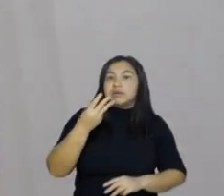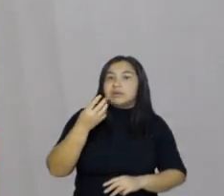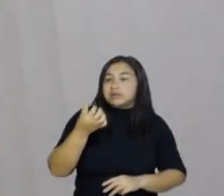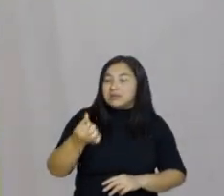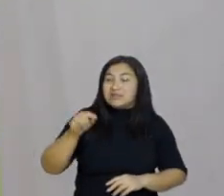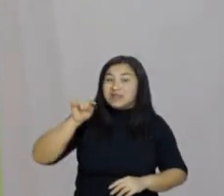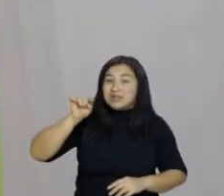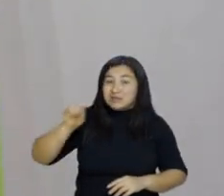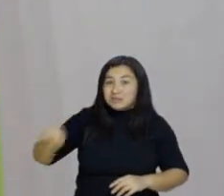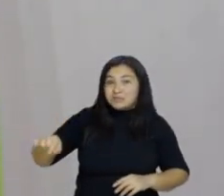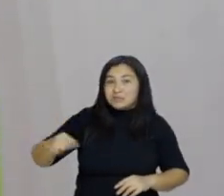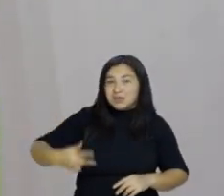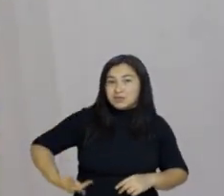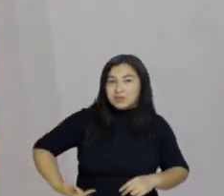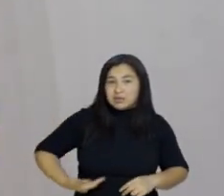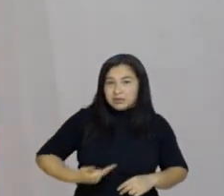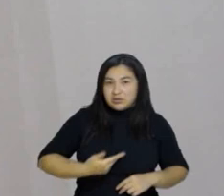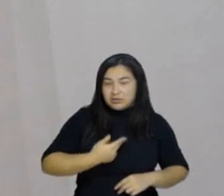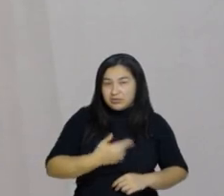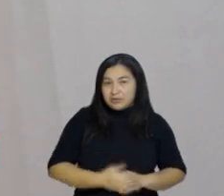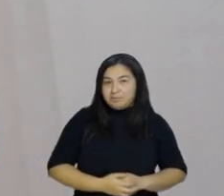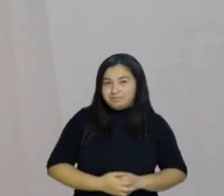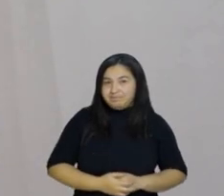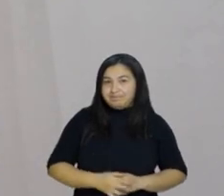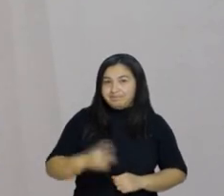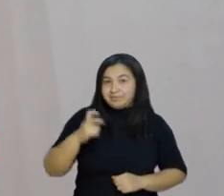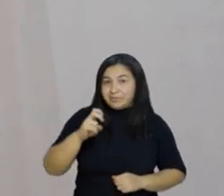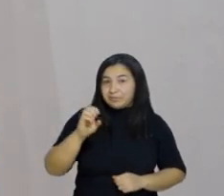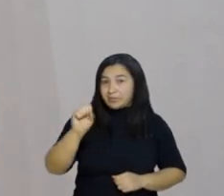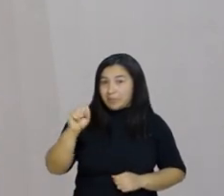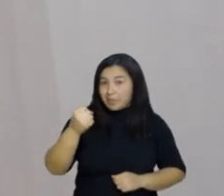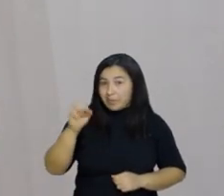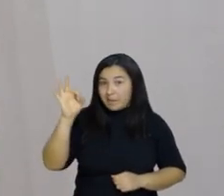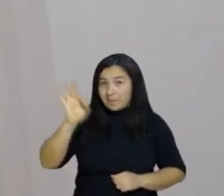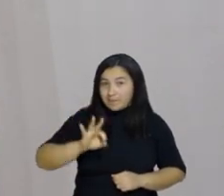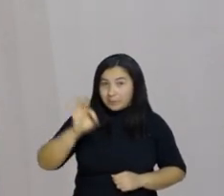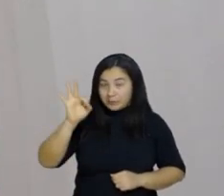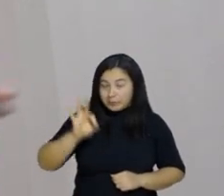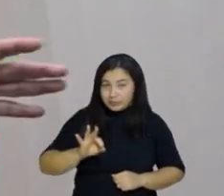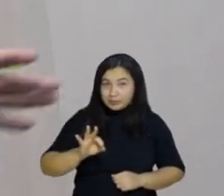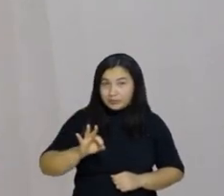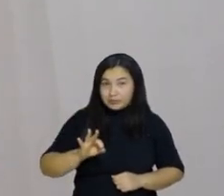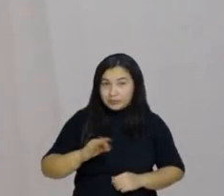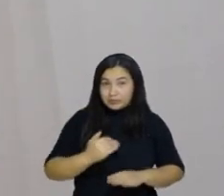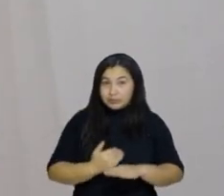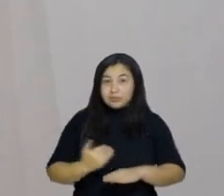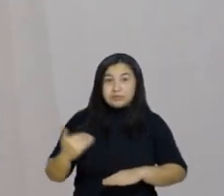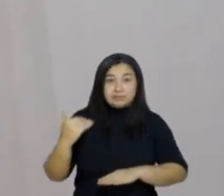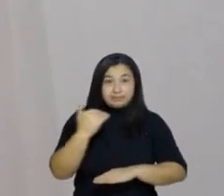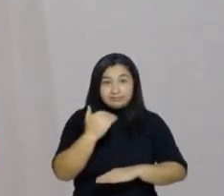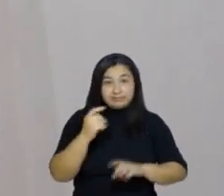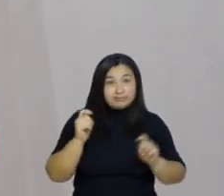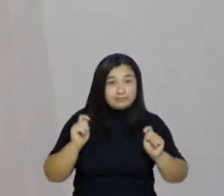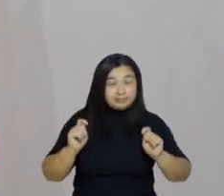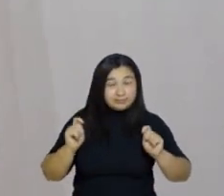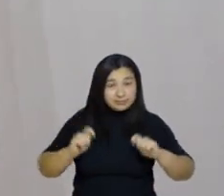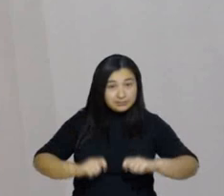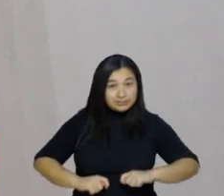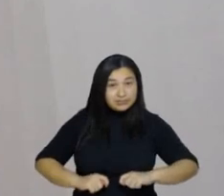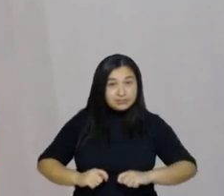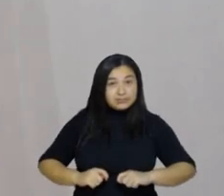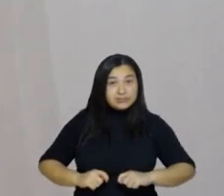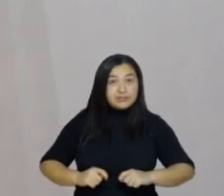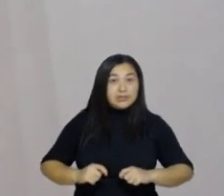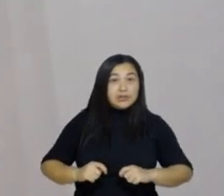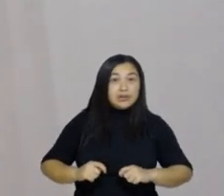58% a mais do que em 2022, que que já tinha saído ali do Covid, que